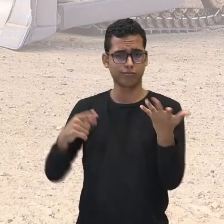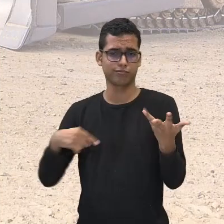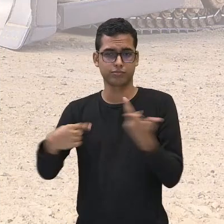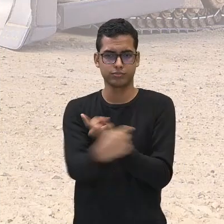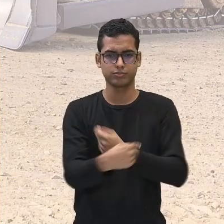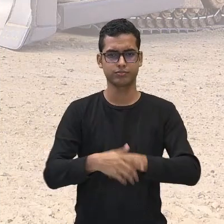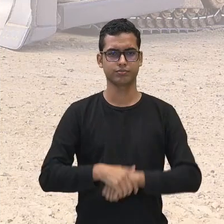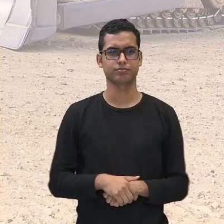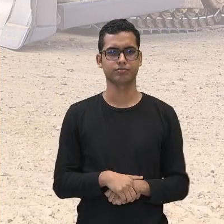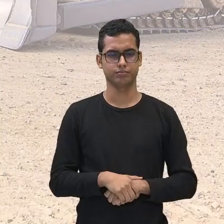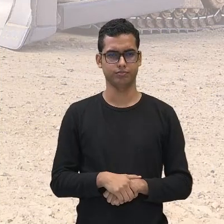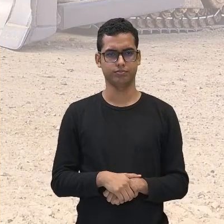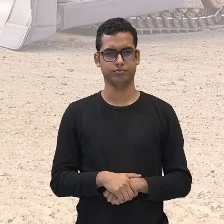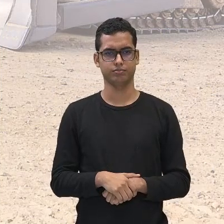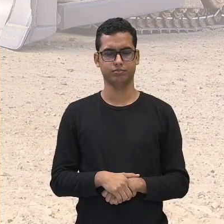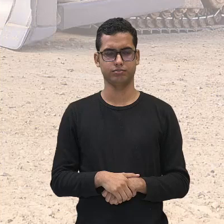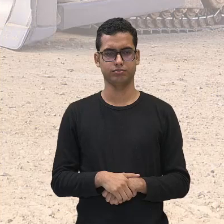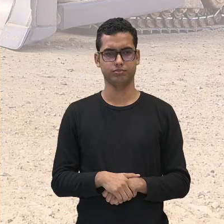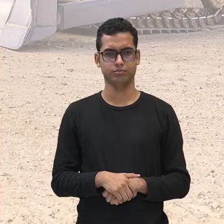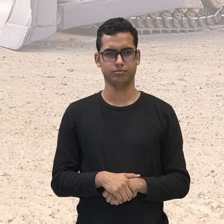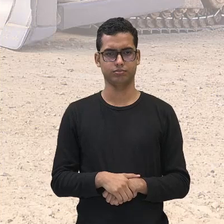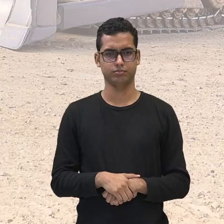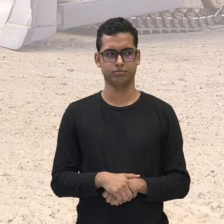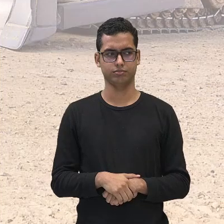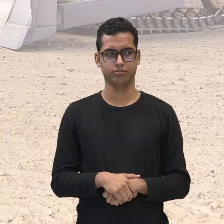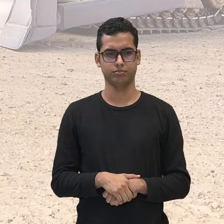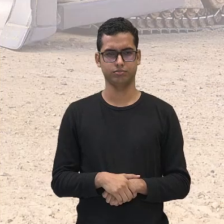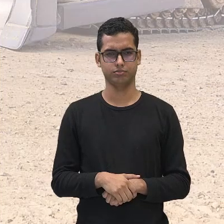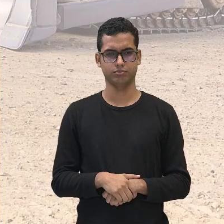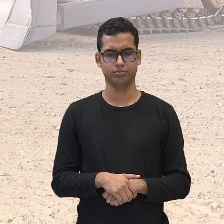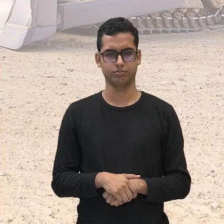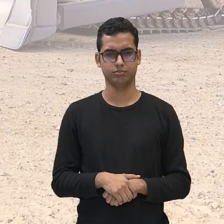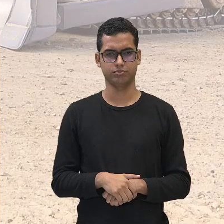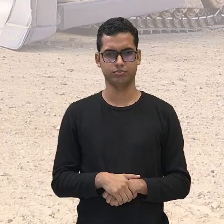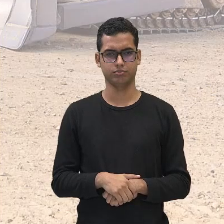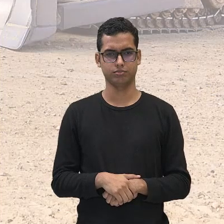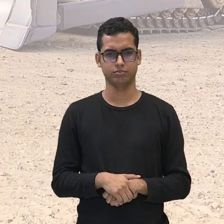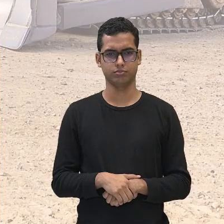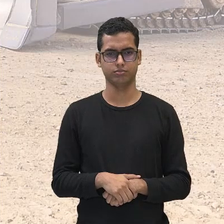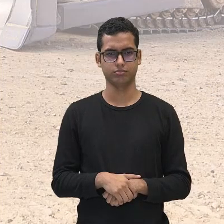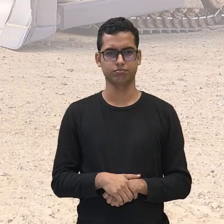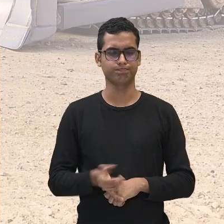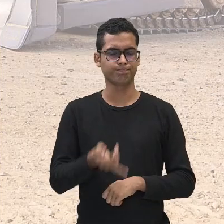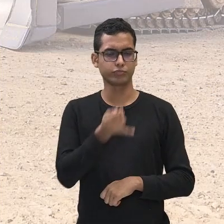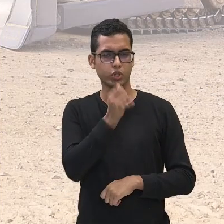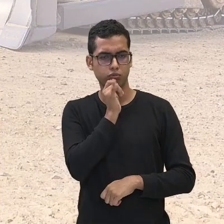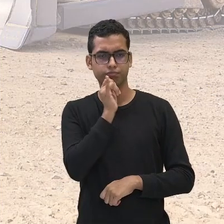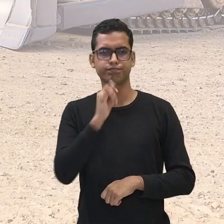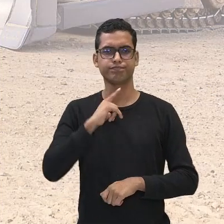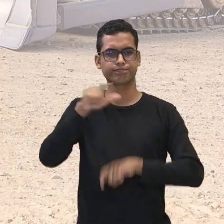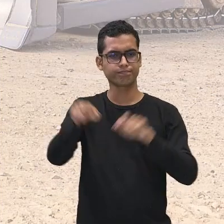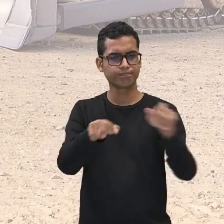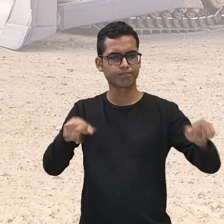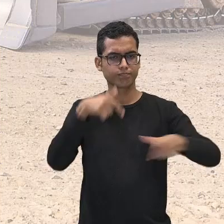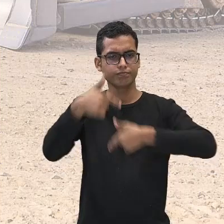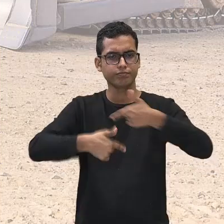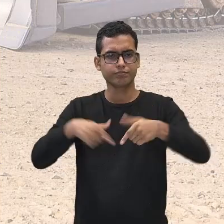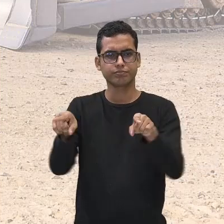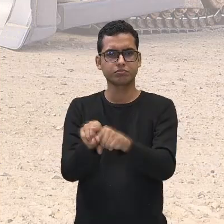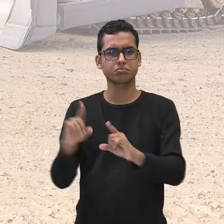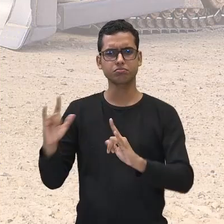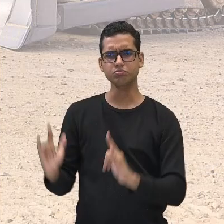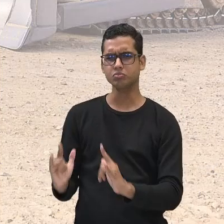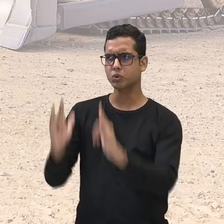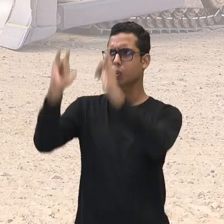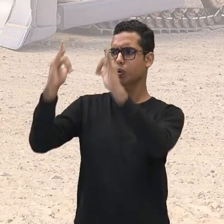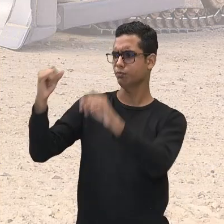Então, as pessoas que trabalham para que um edifício, por exemplo, que seja feito